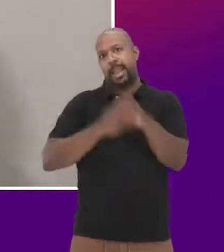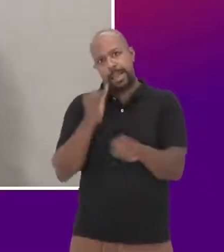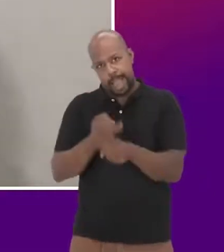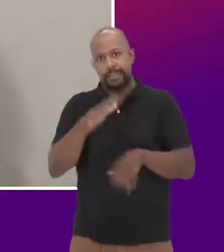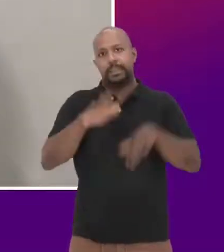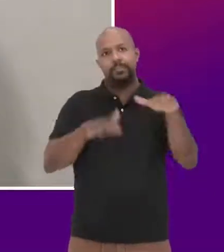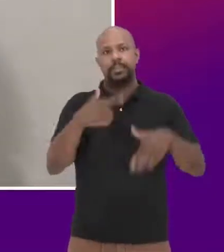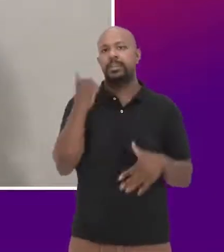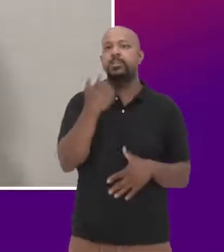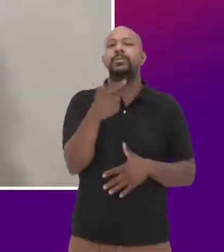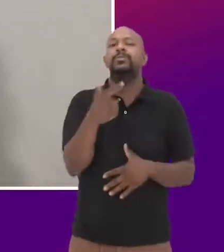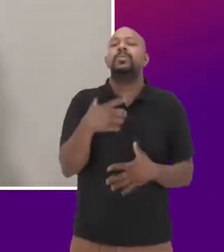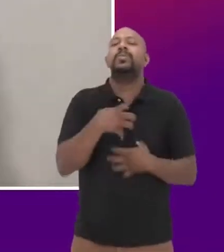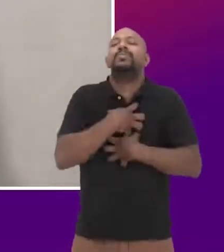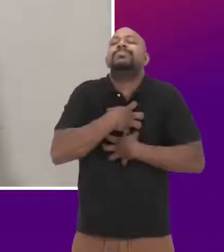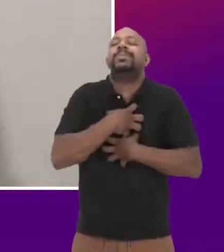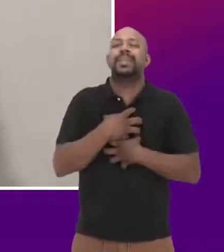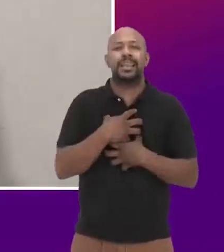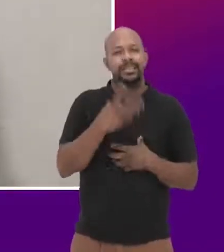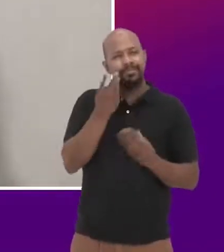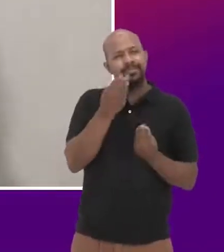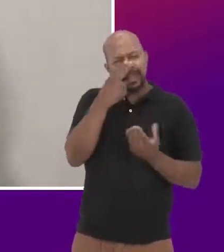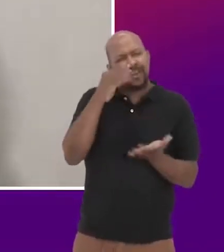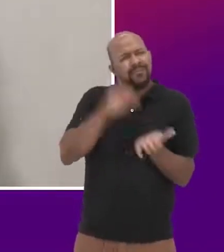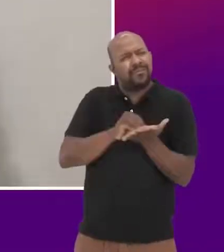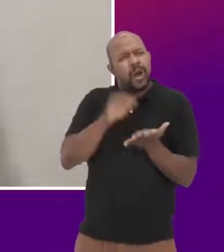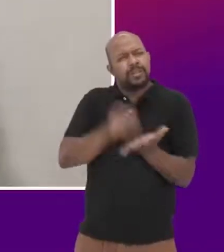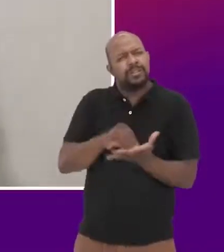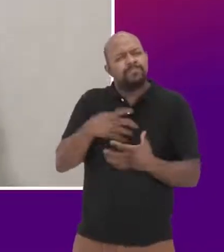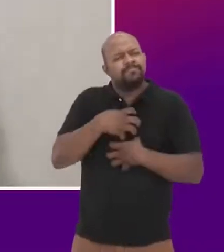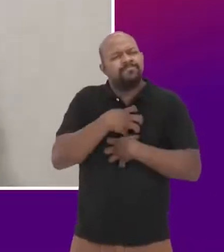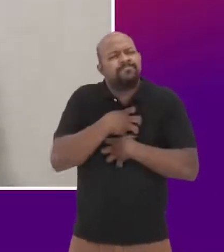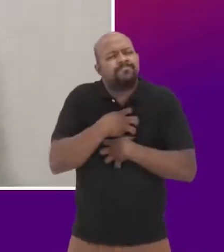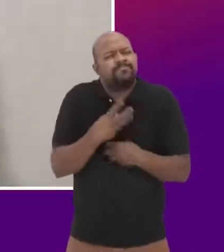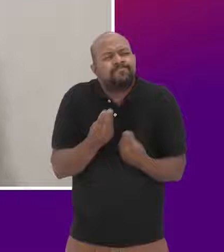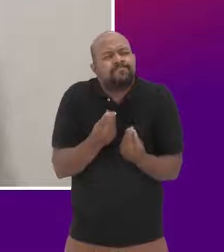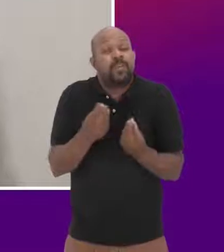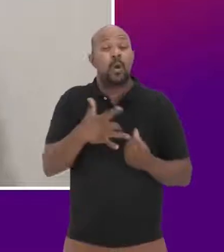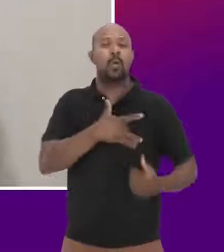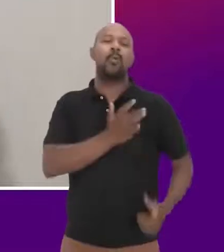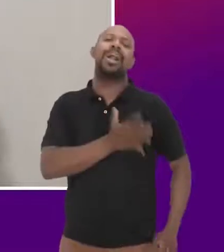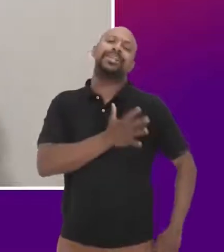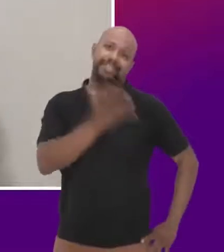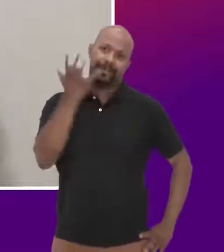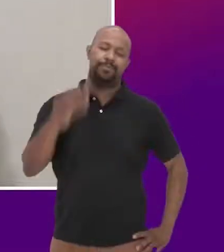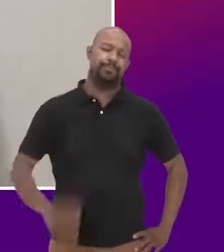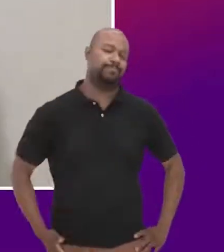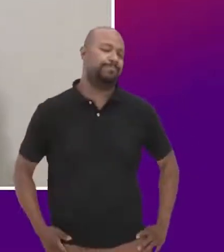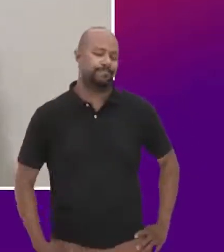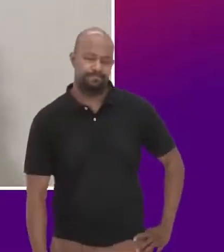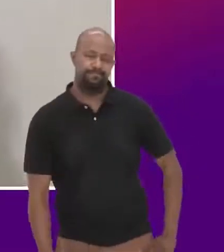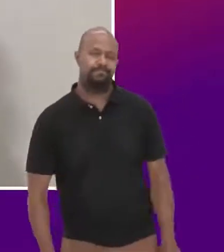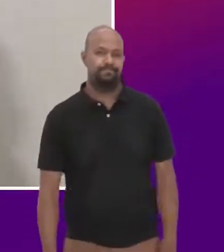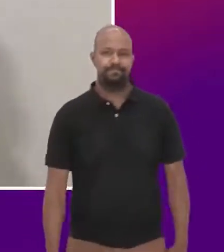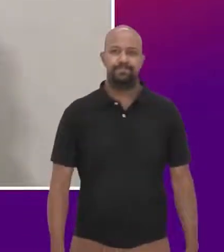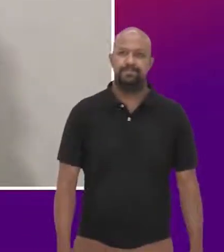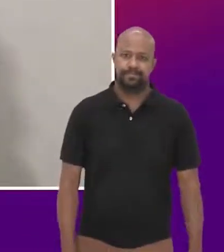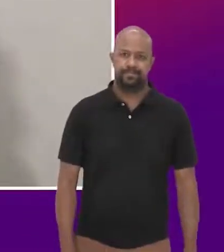vezes, a gente não sente. Tá faltando sentimento. Tá faltando coração.